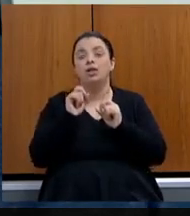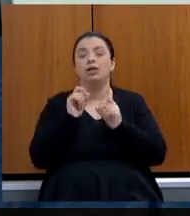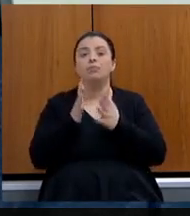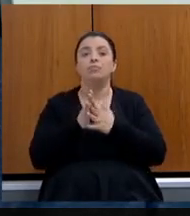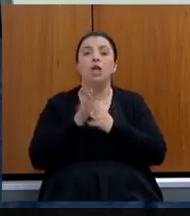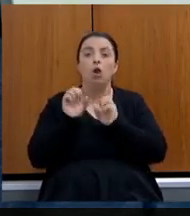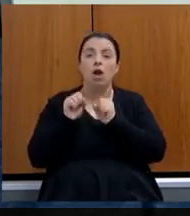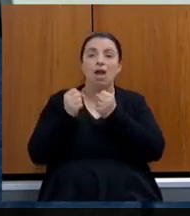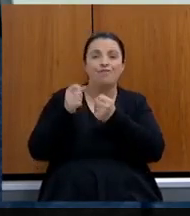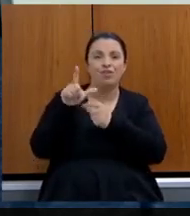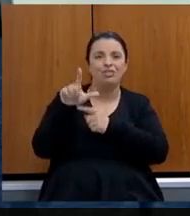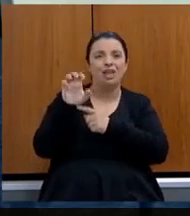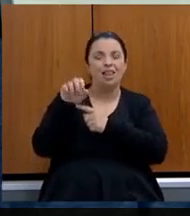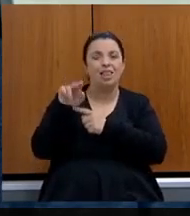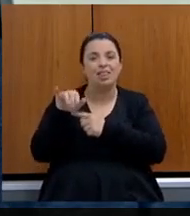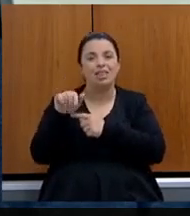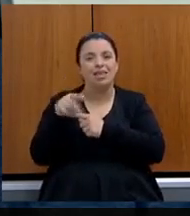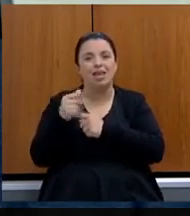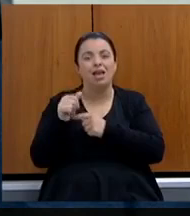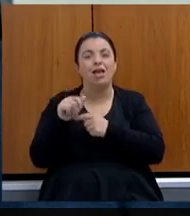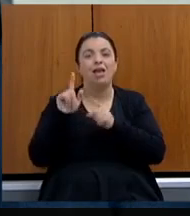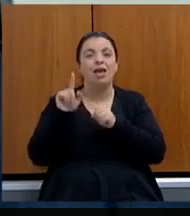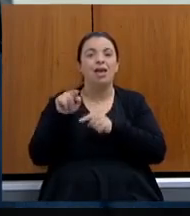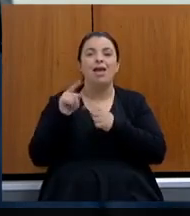sobre essa situação